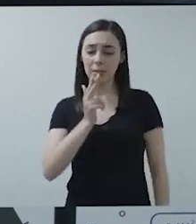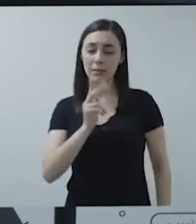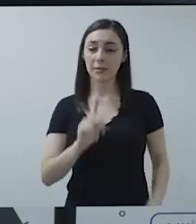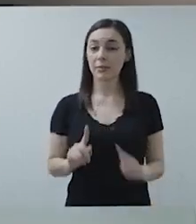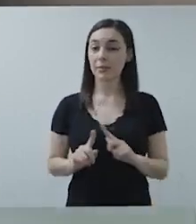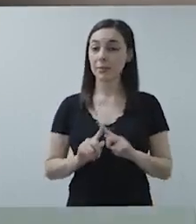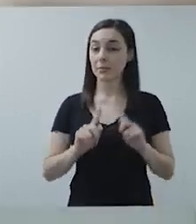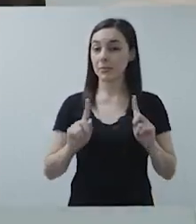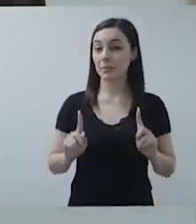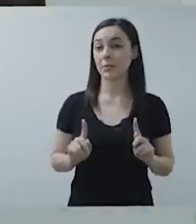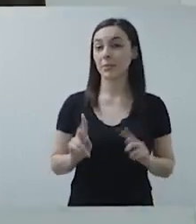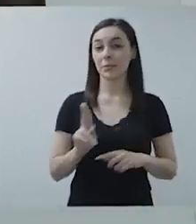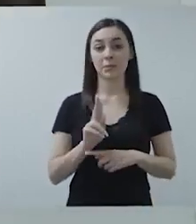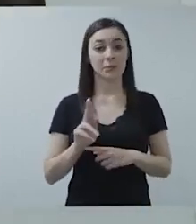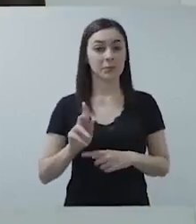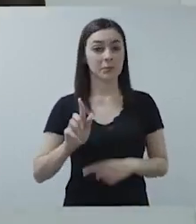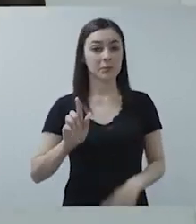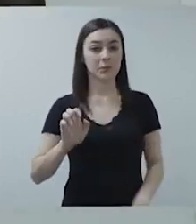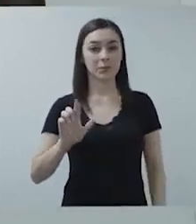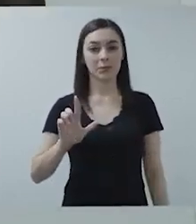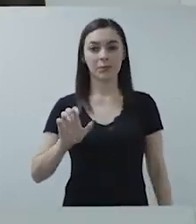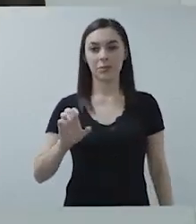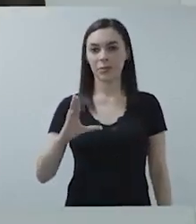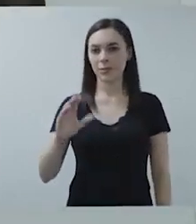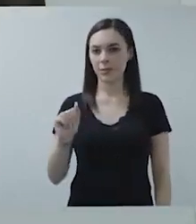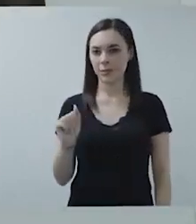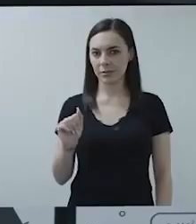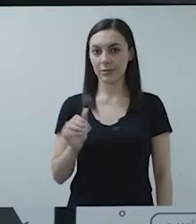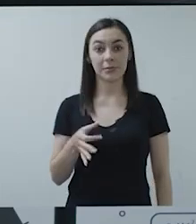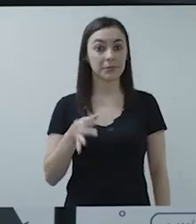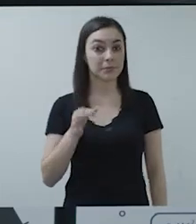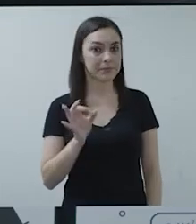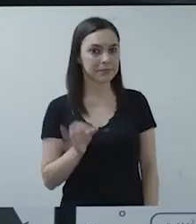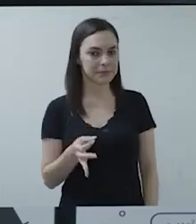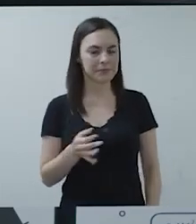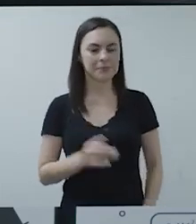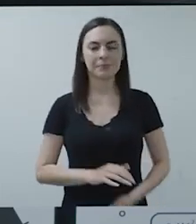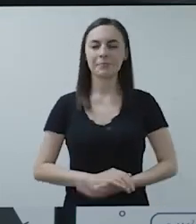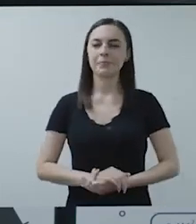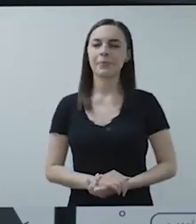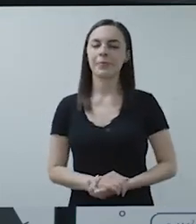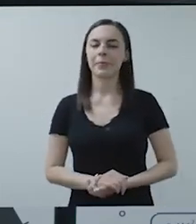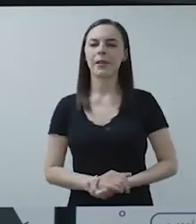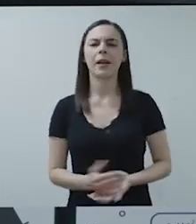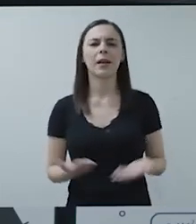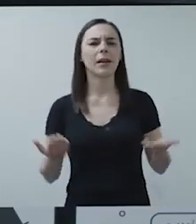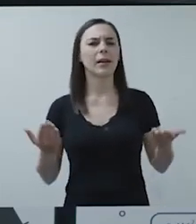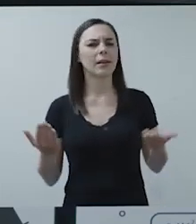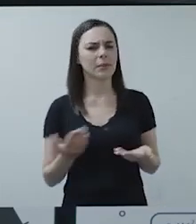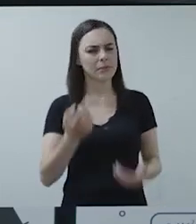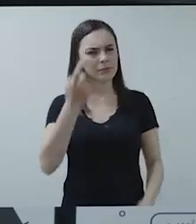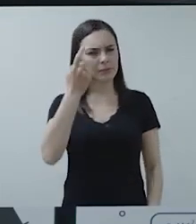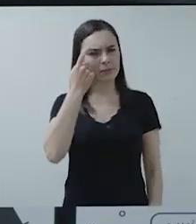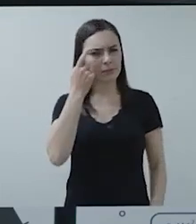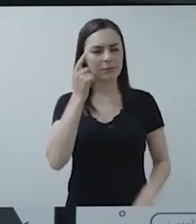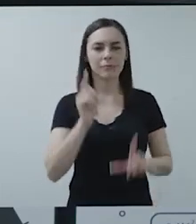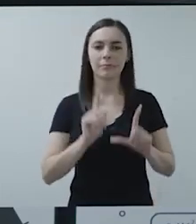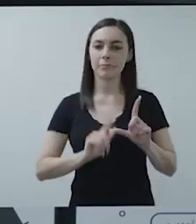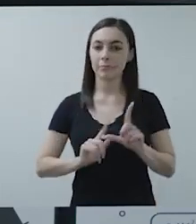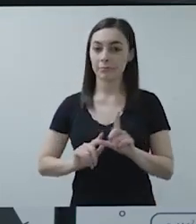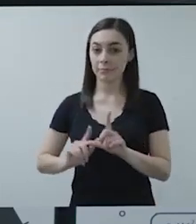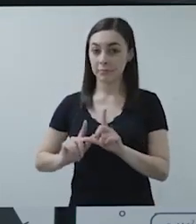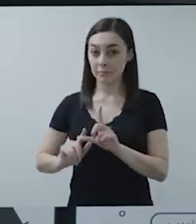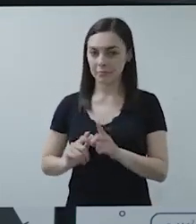mas ela é uma geleca, certo? Vamos pensar então aqui nas letras.